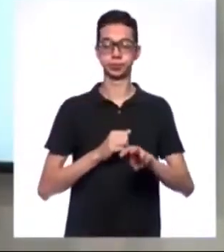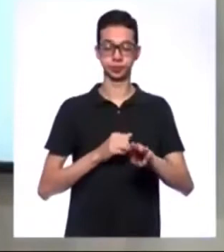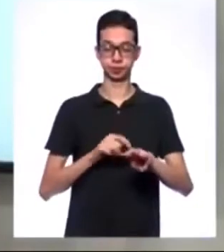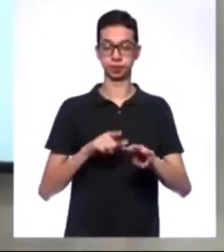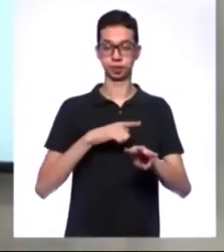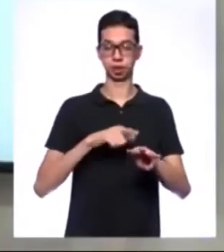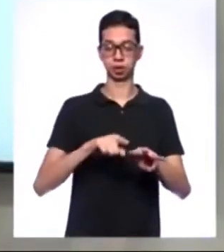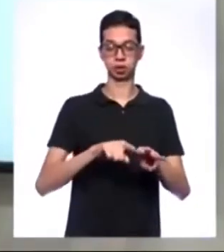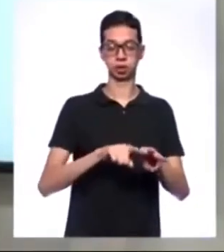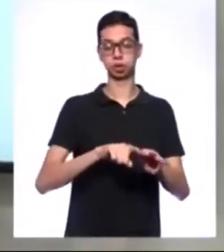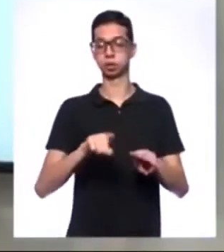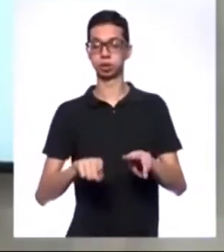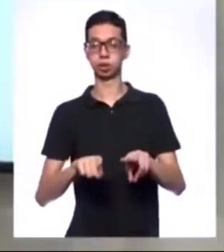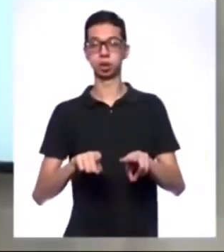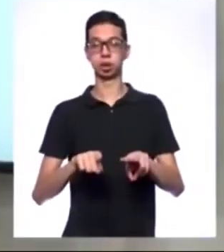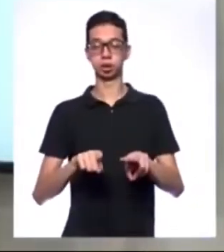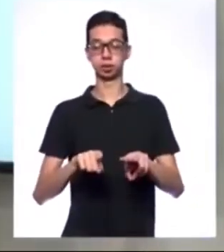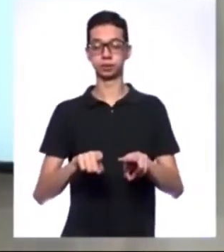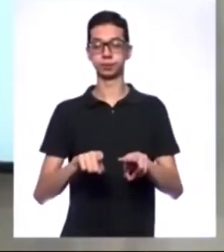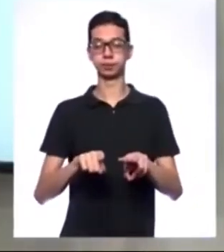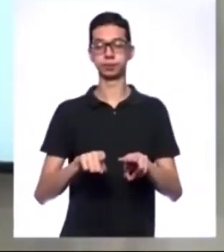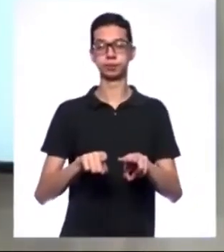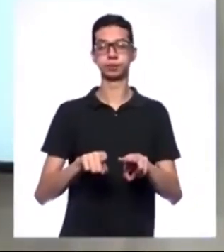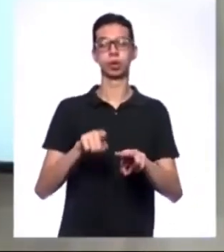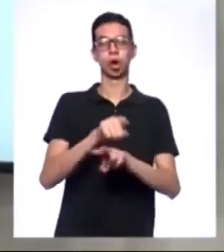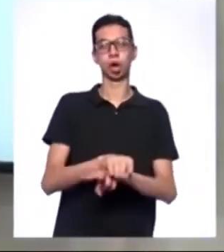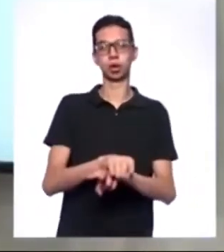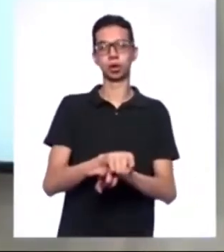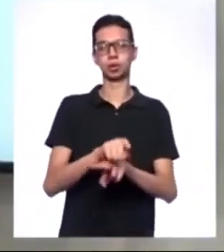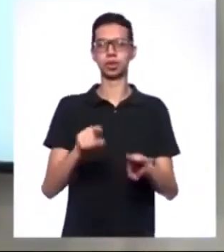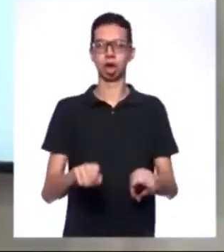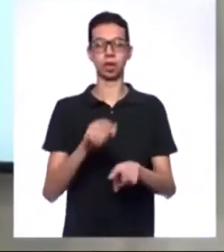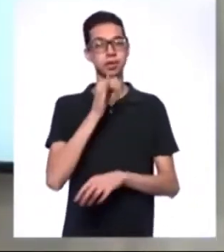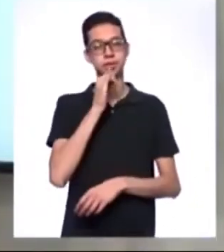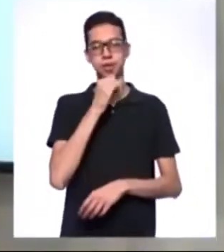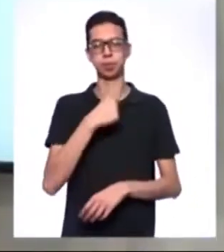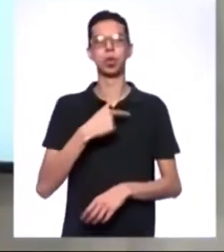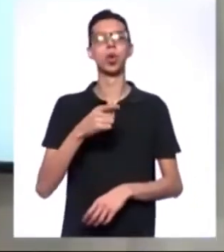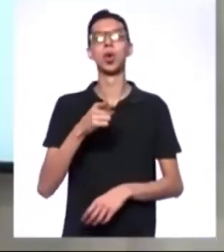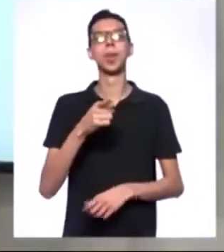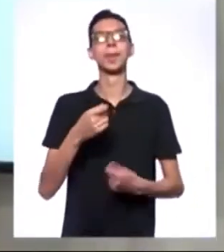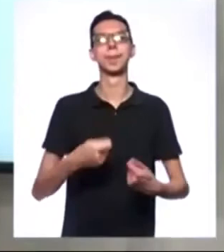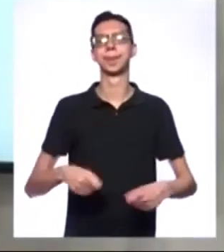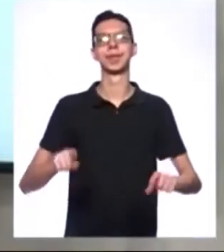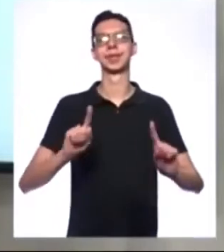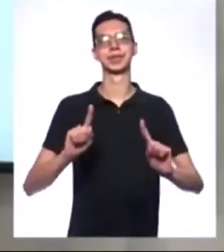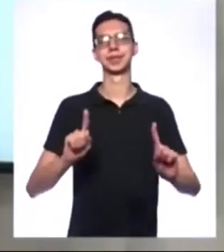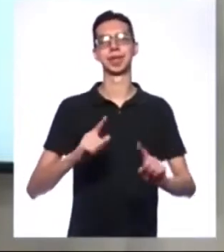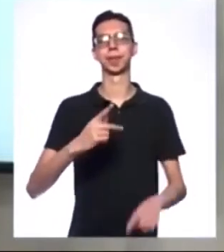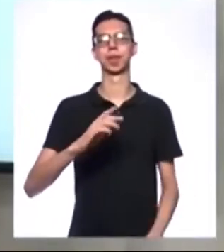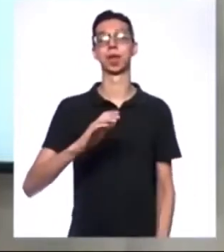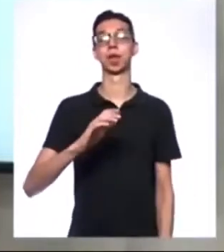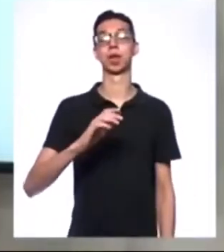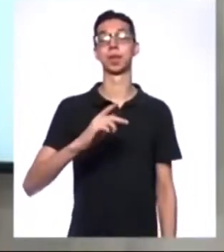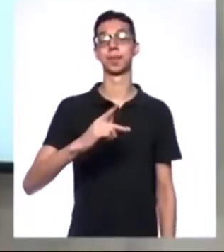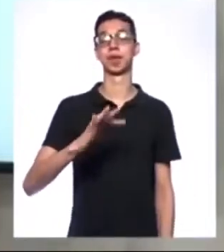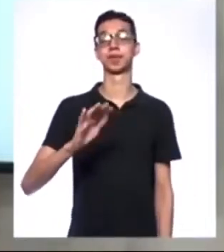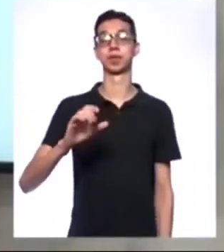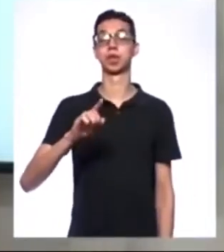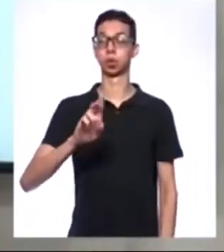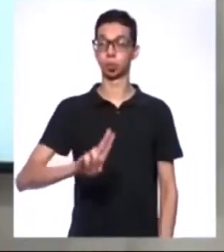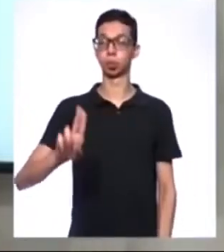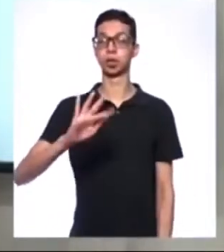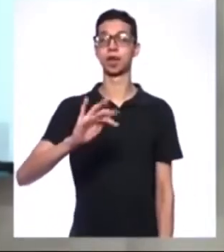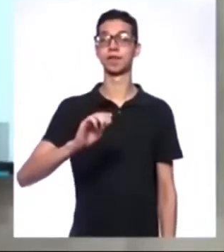aí você não precisa fazer nenhuma Contagem assim fazer o PFC você pode usar o fatorial